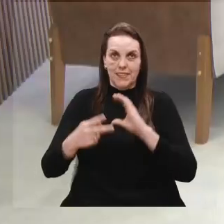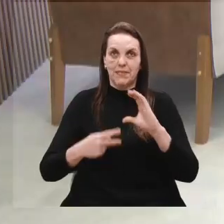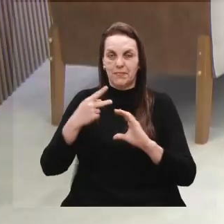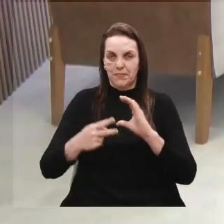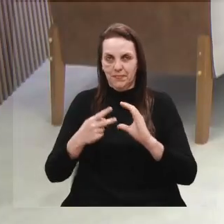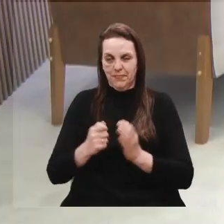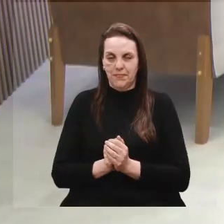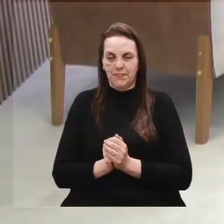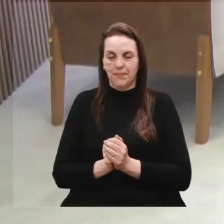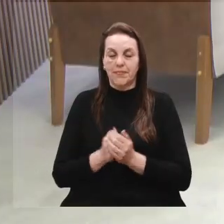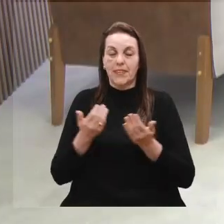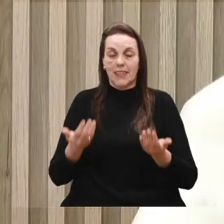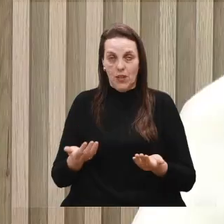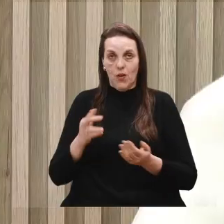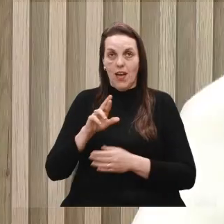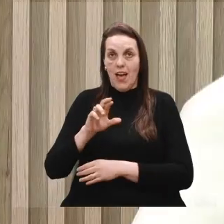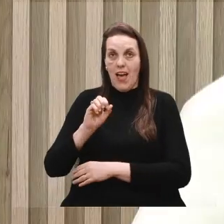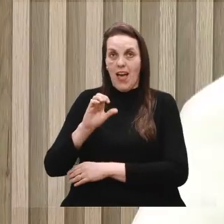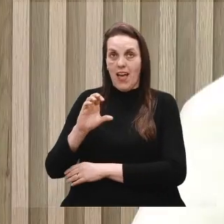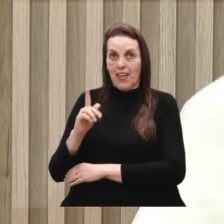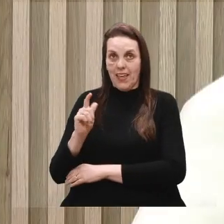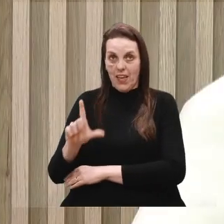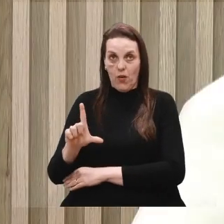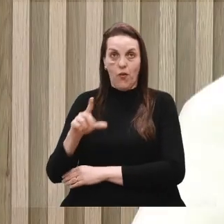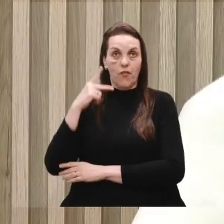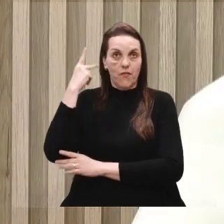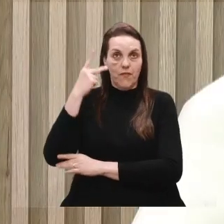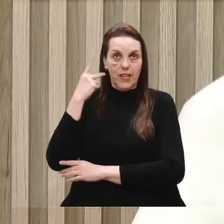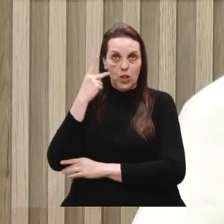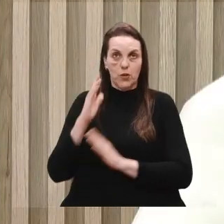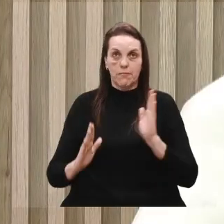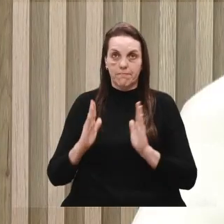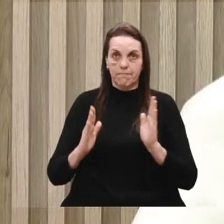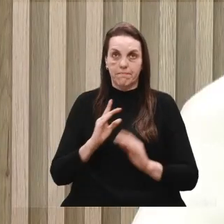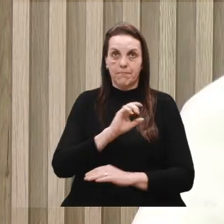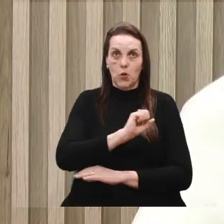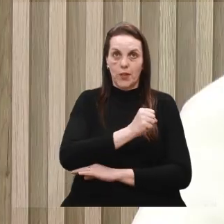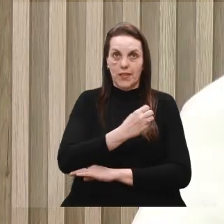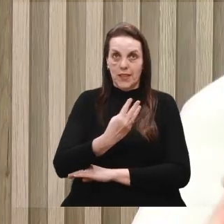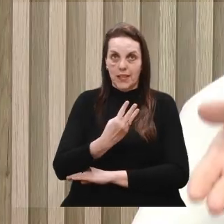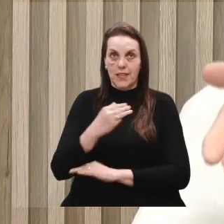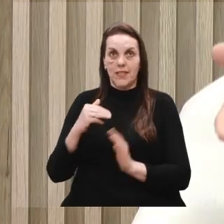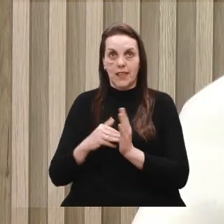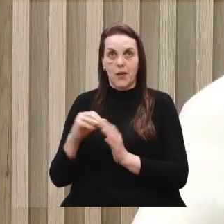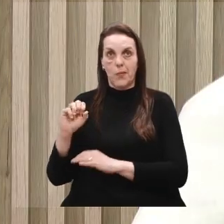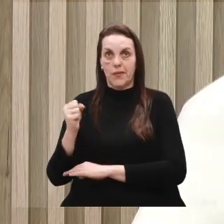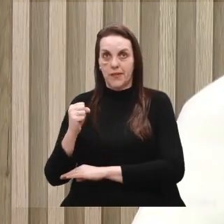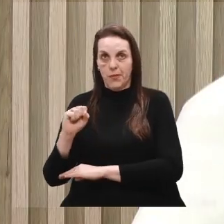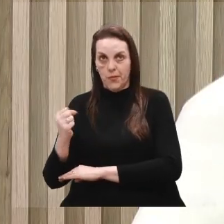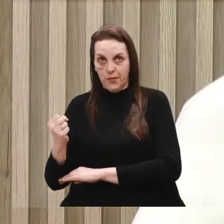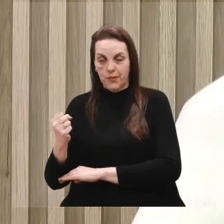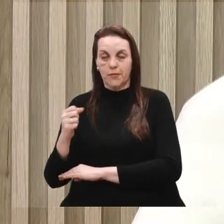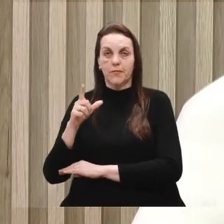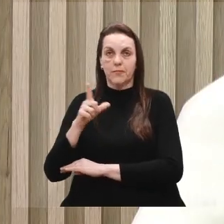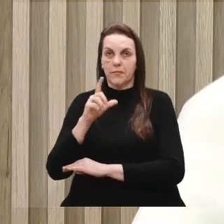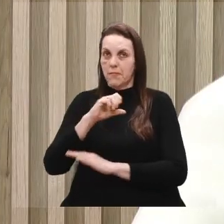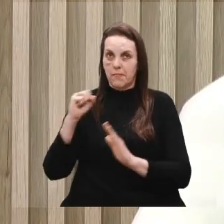casa. Bom, a Raquel foi vereadora, então, de 83 a 88, e ela está marcada